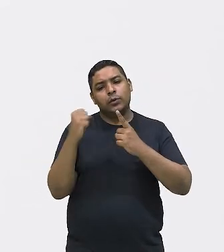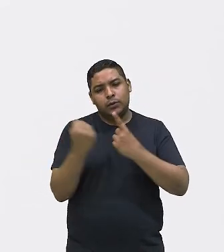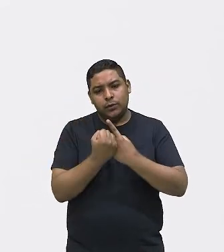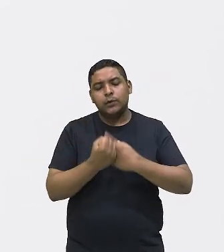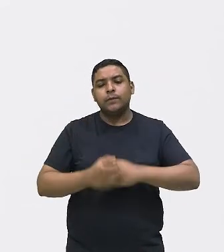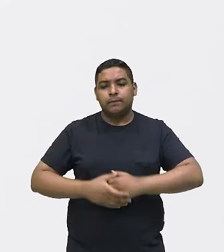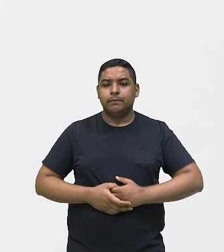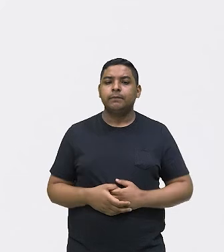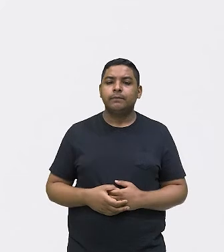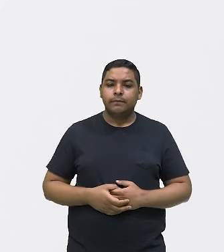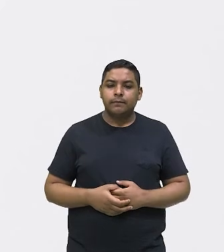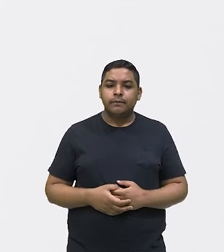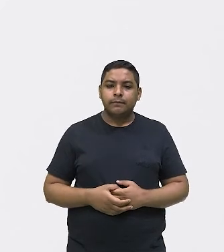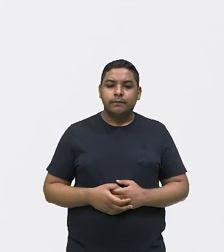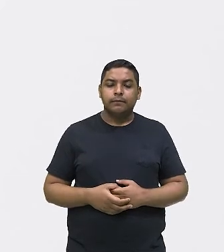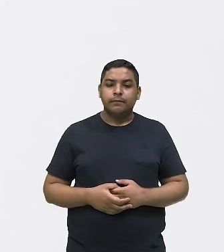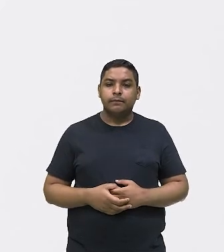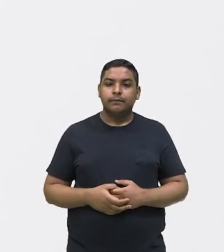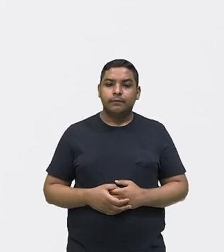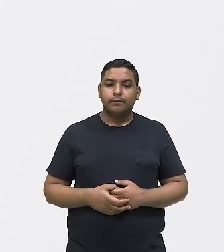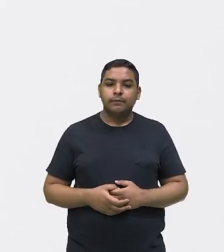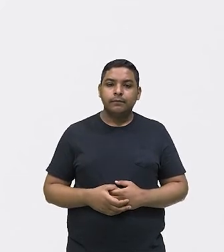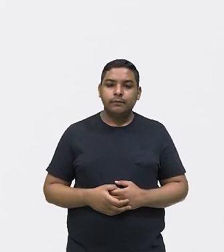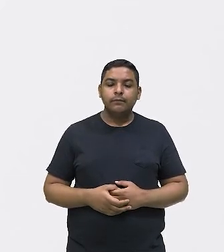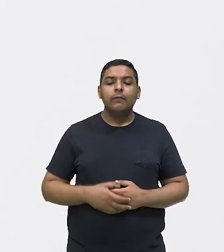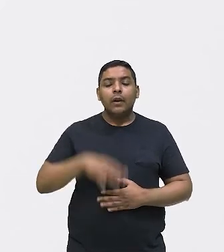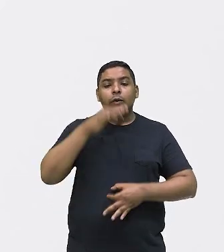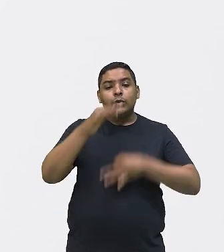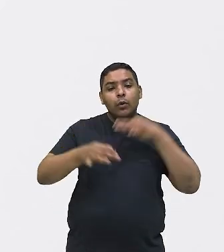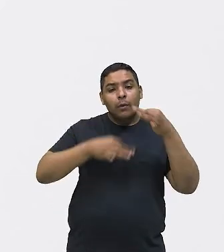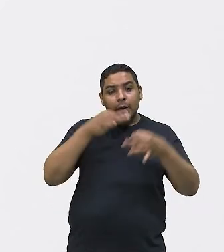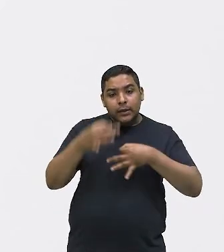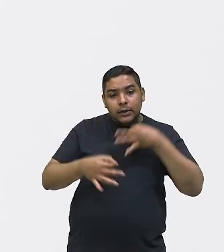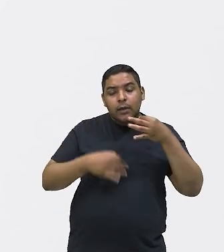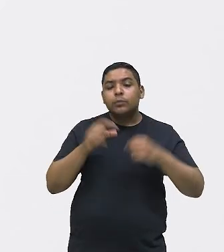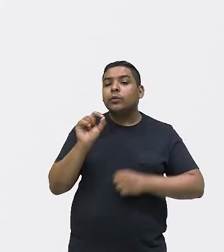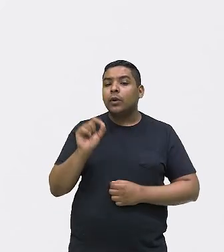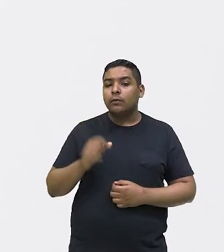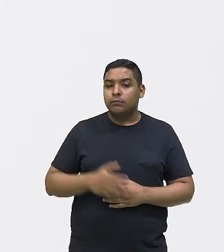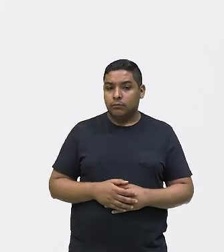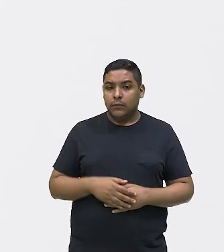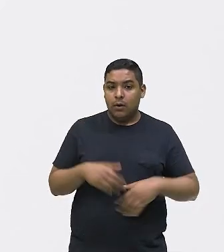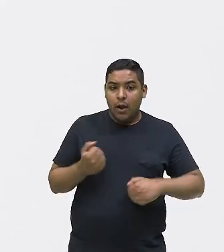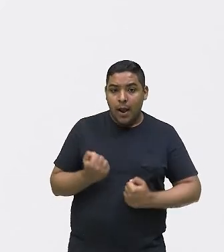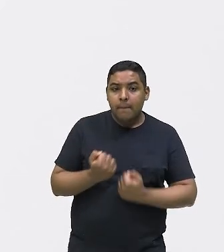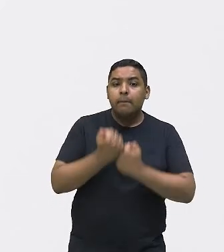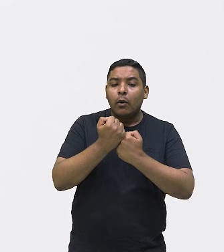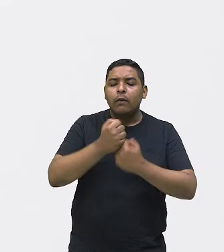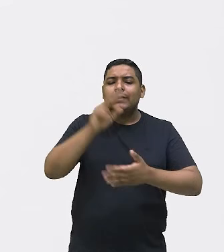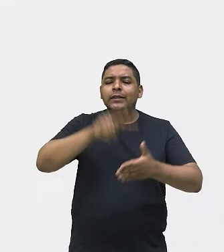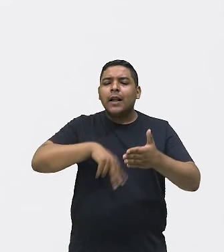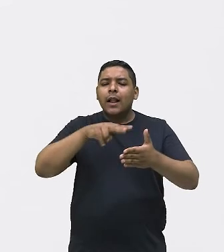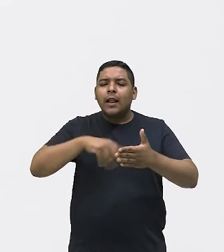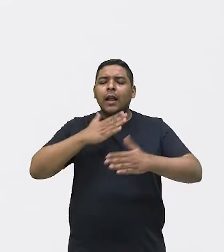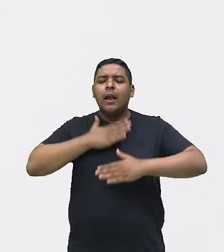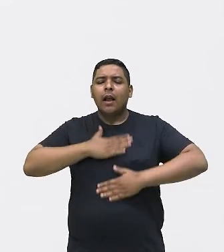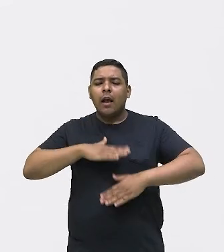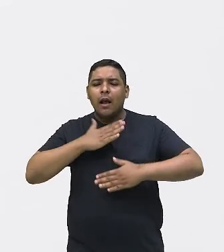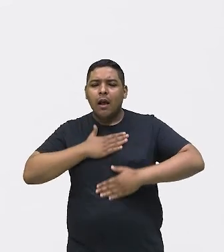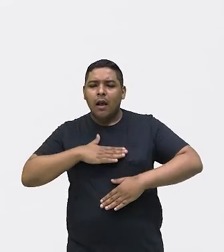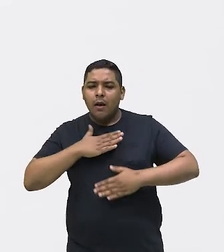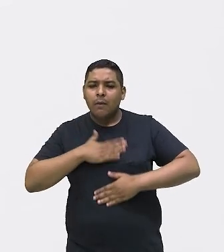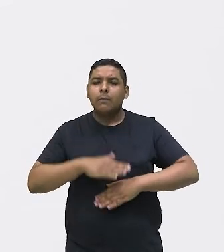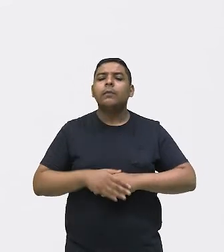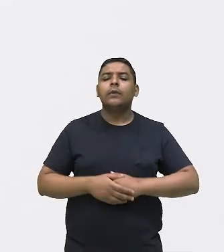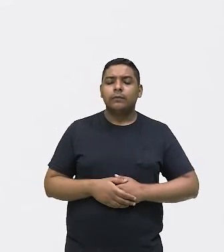sociologia. Aí, nós comentamos que é justamente para reforçar e para você ler com muito cuidado